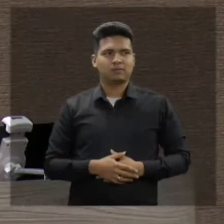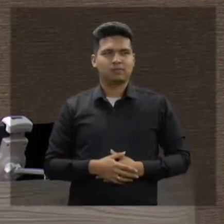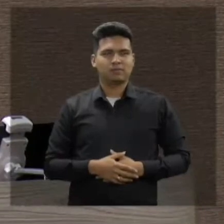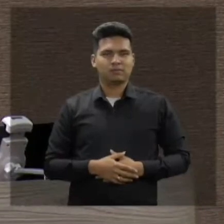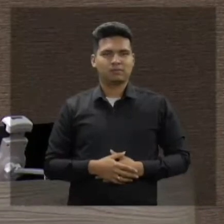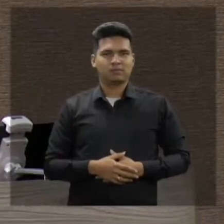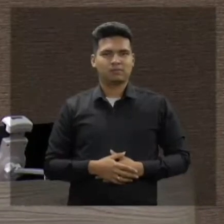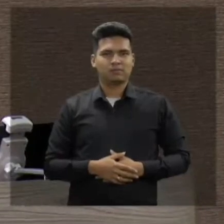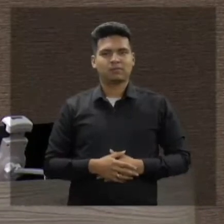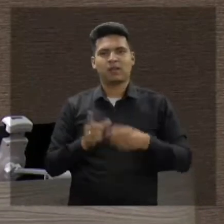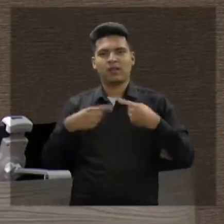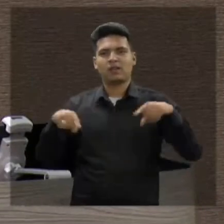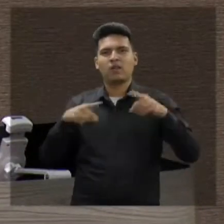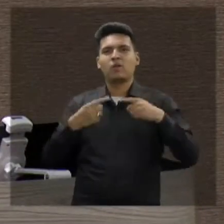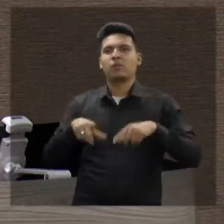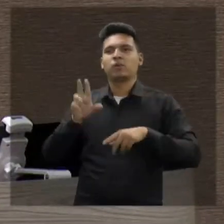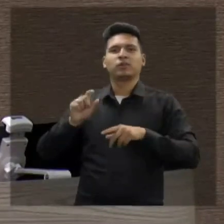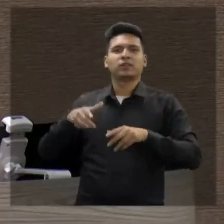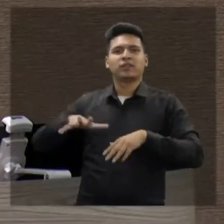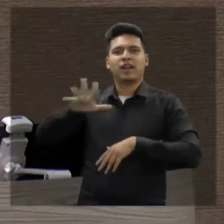obrigado obrigado a